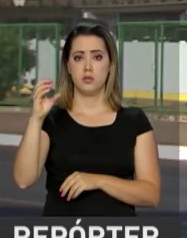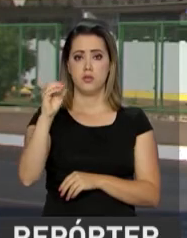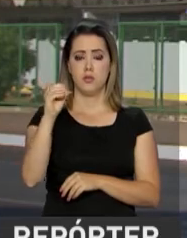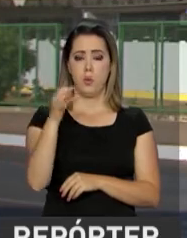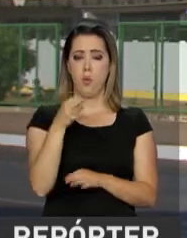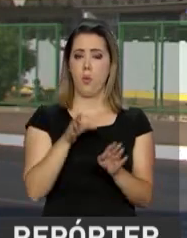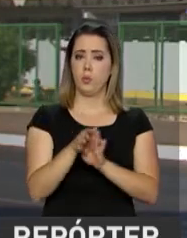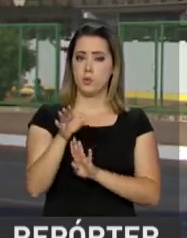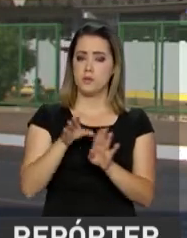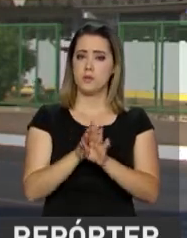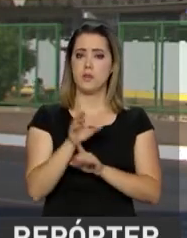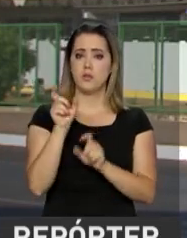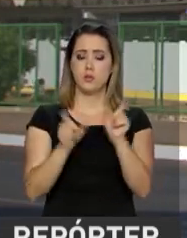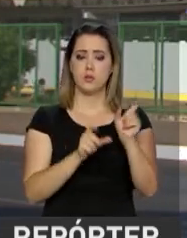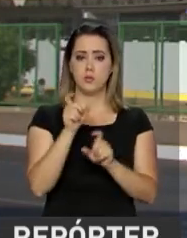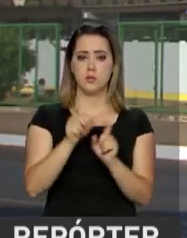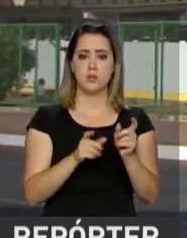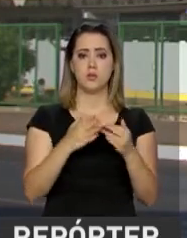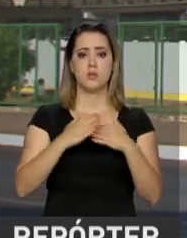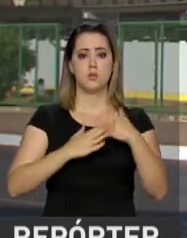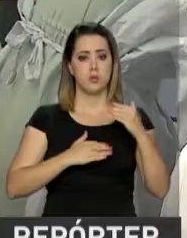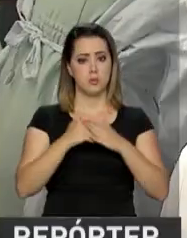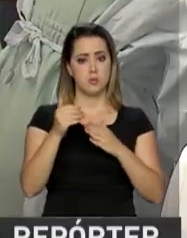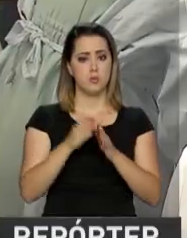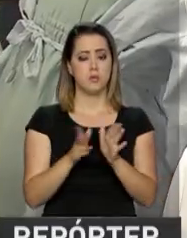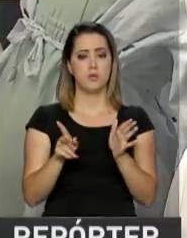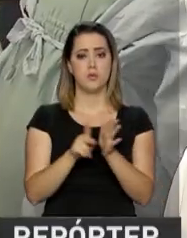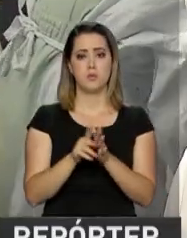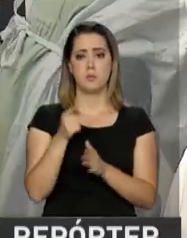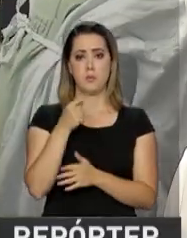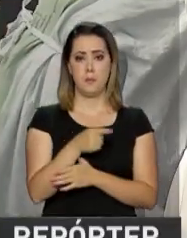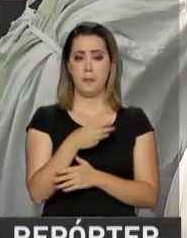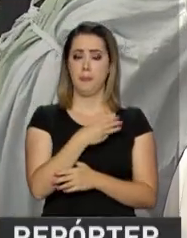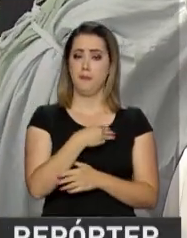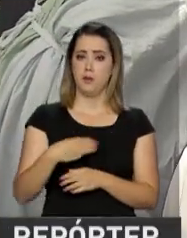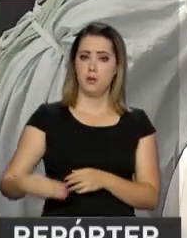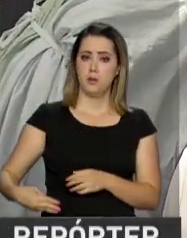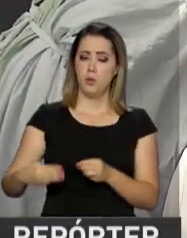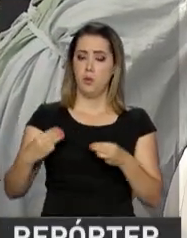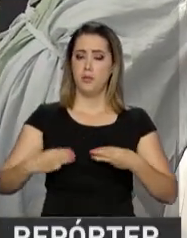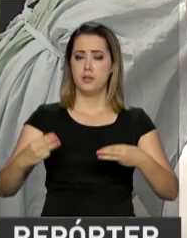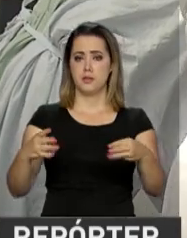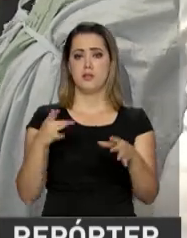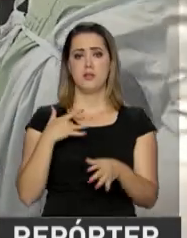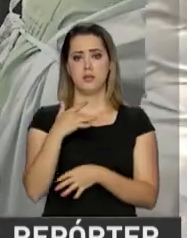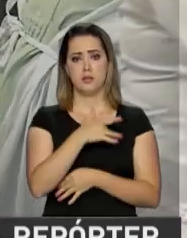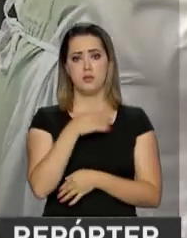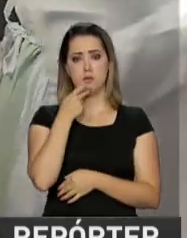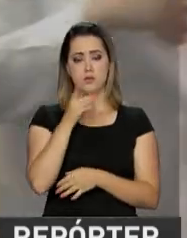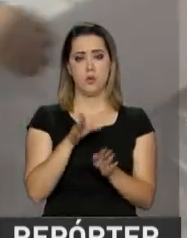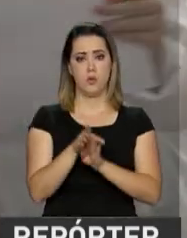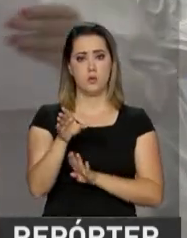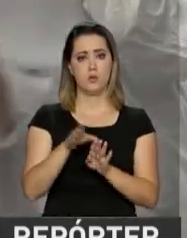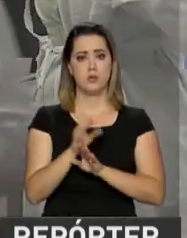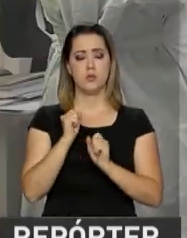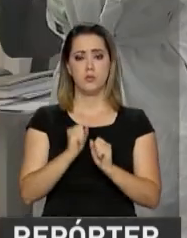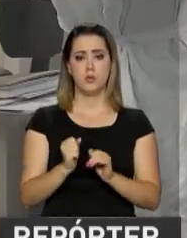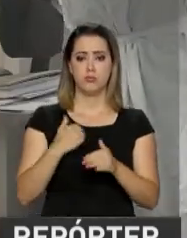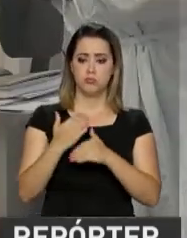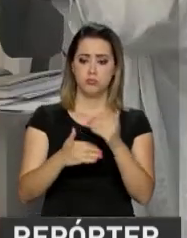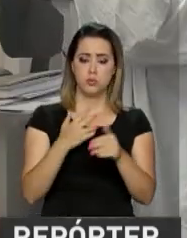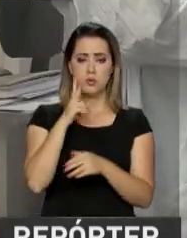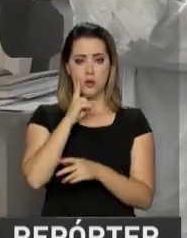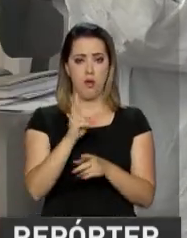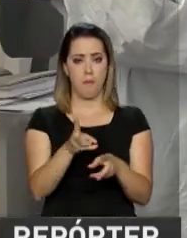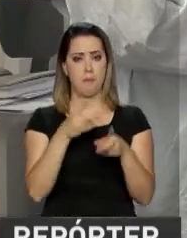sugestões usuários e profissionais da área de acordo com ministério da saúde algumas sugestões poderão ser levadas em consideração